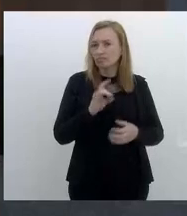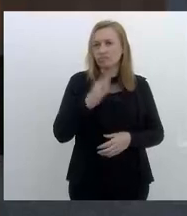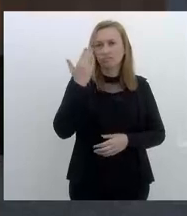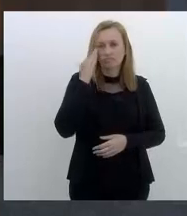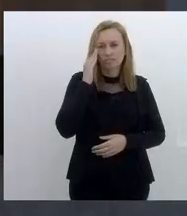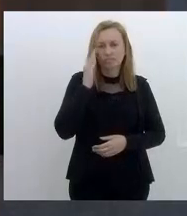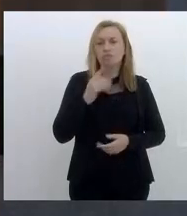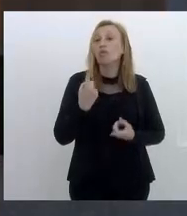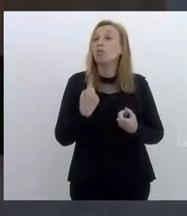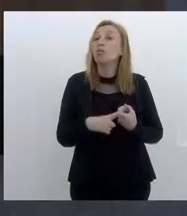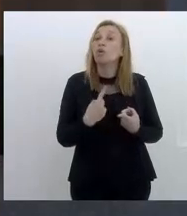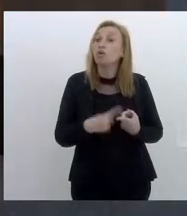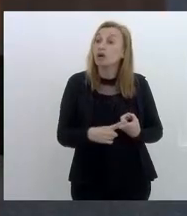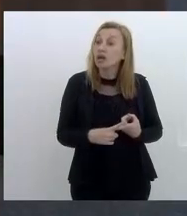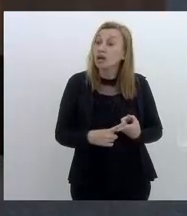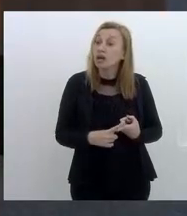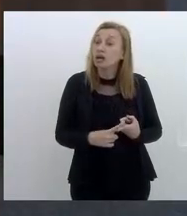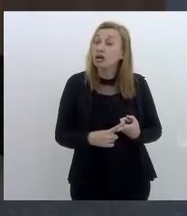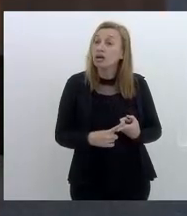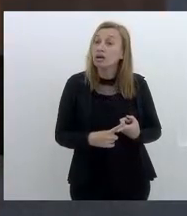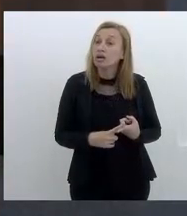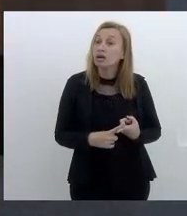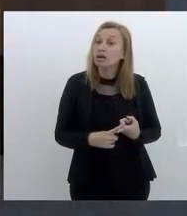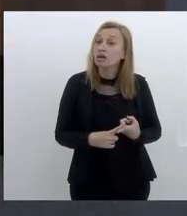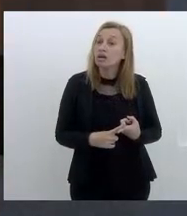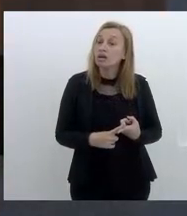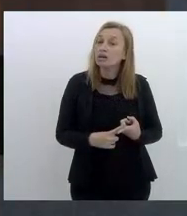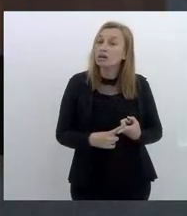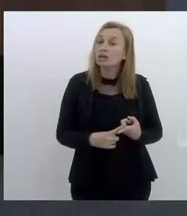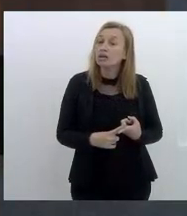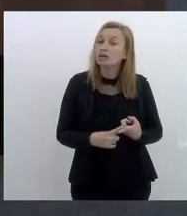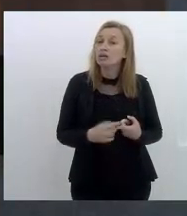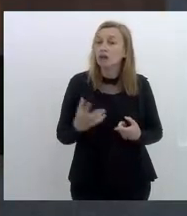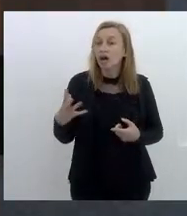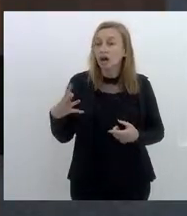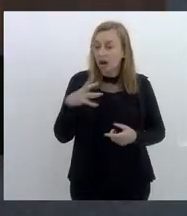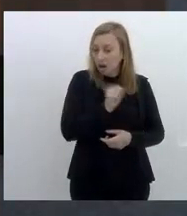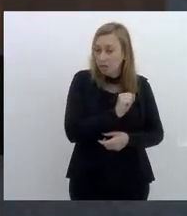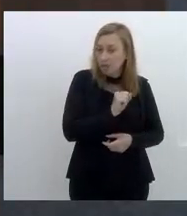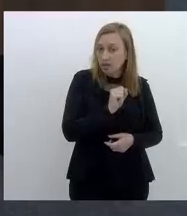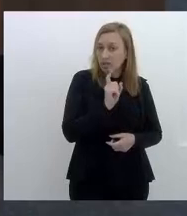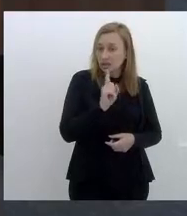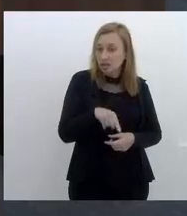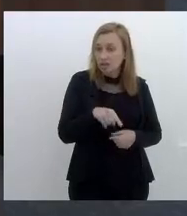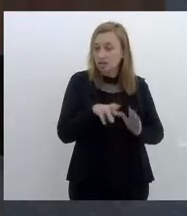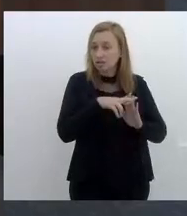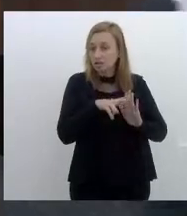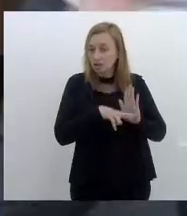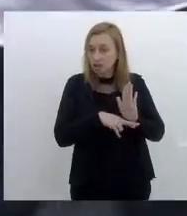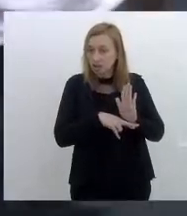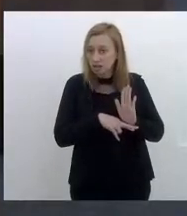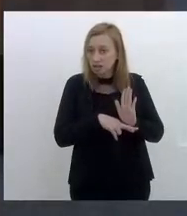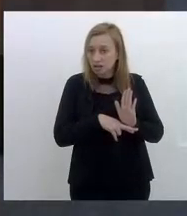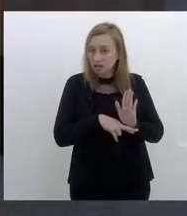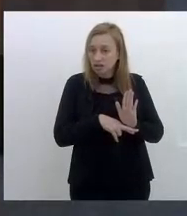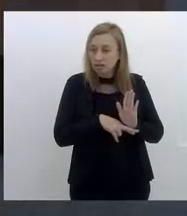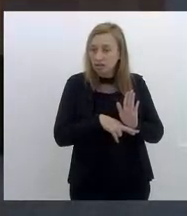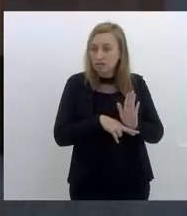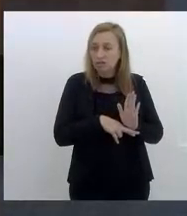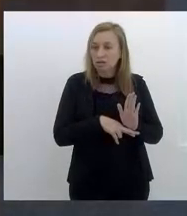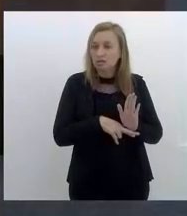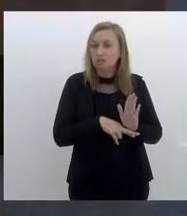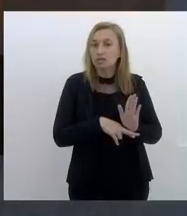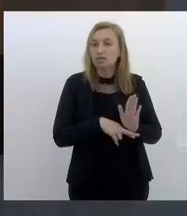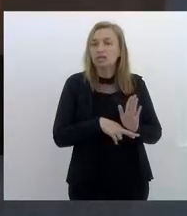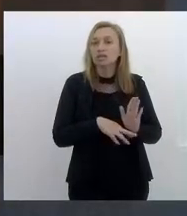entender porque que esta além da velocidade né das medidas né dessa desse Massacre